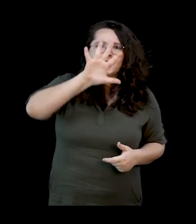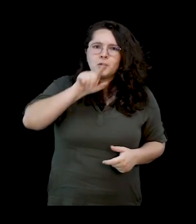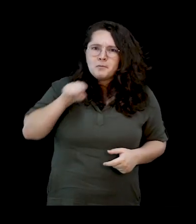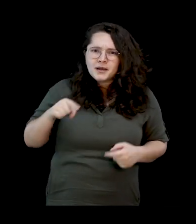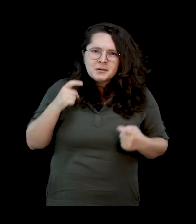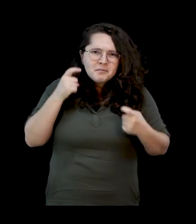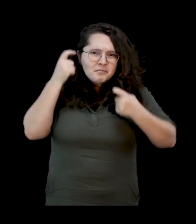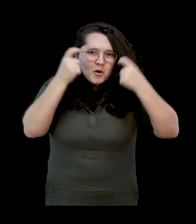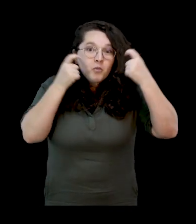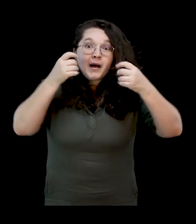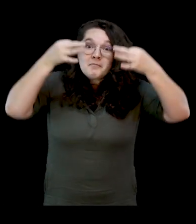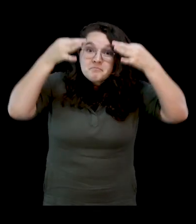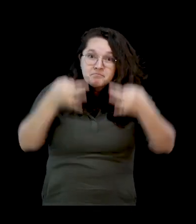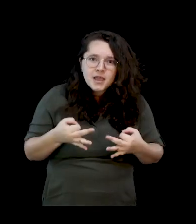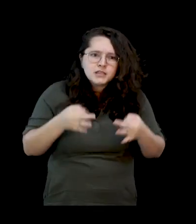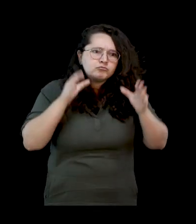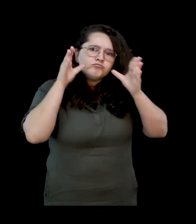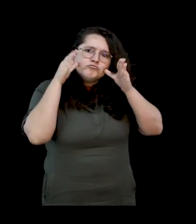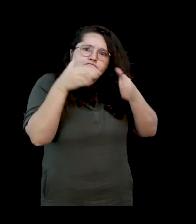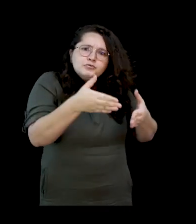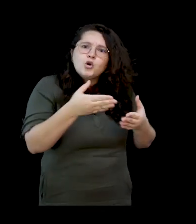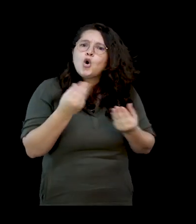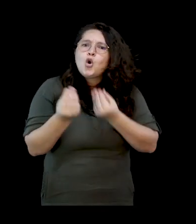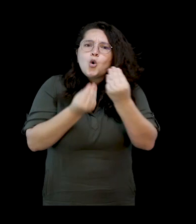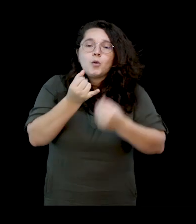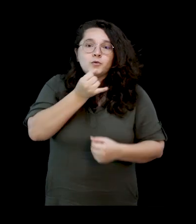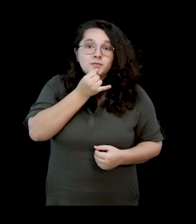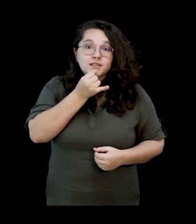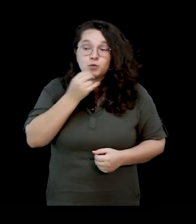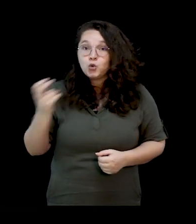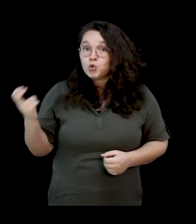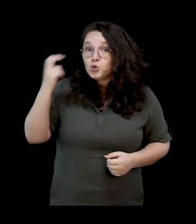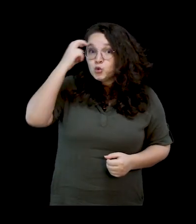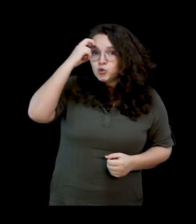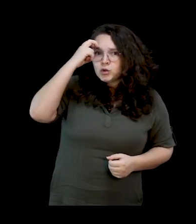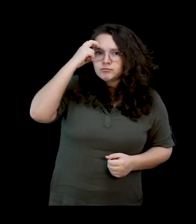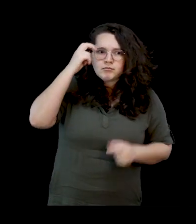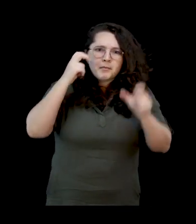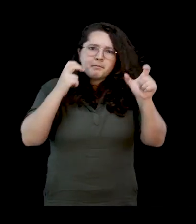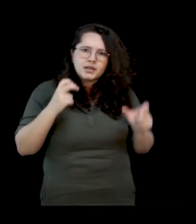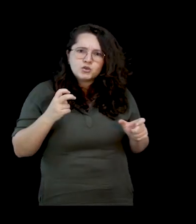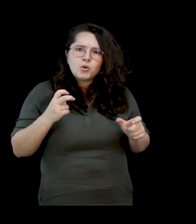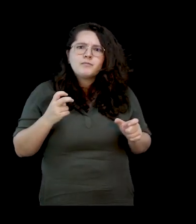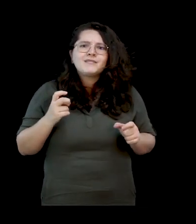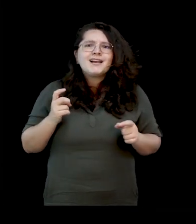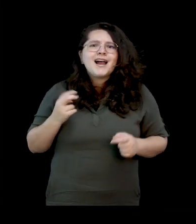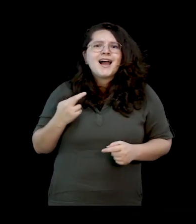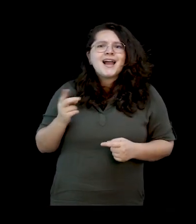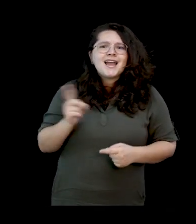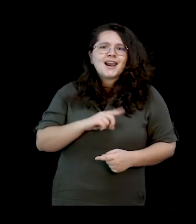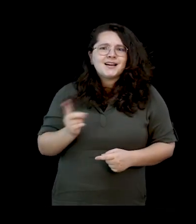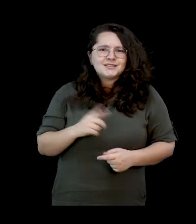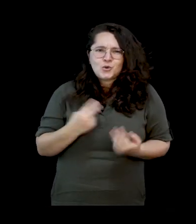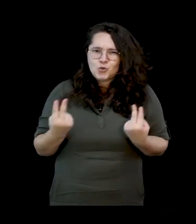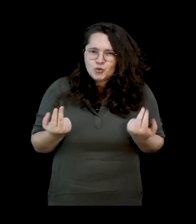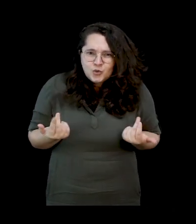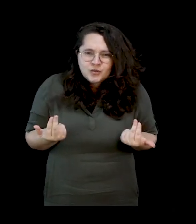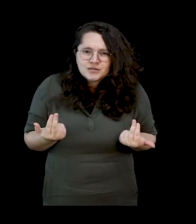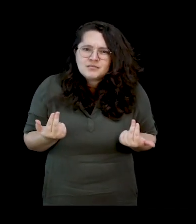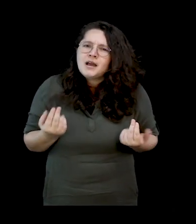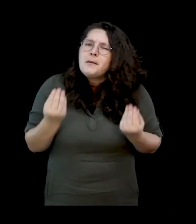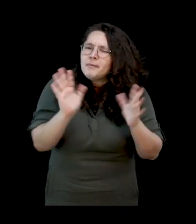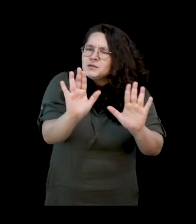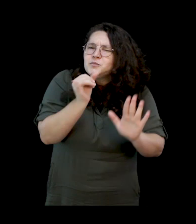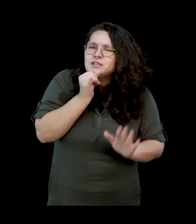ver como é que essas relações entre pessoa e cultura, não cultura enquanto uma grande ideia identitária, nacional,